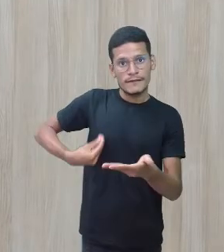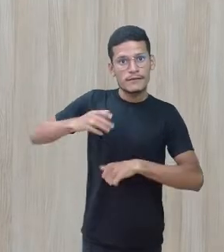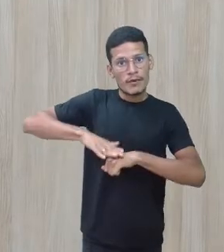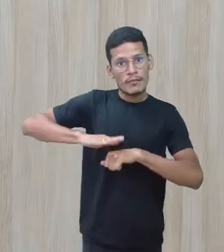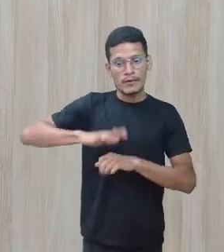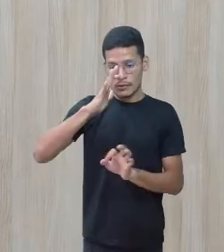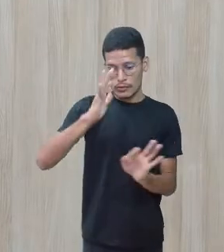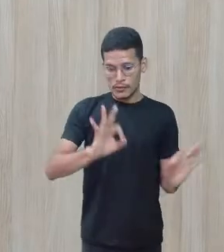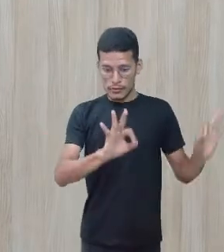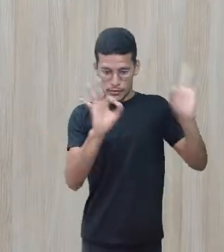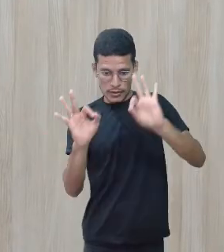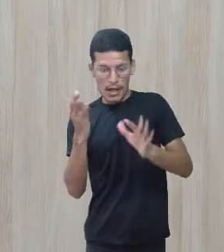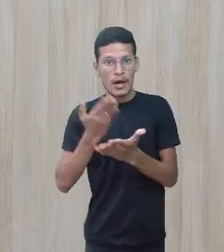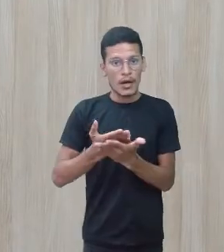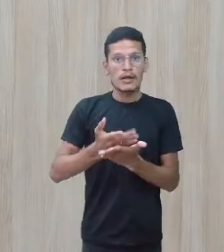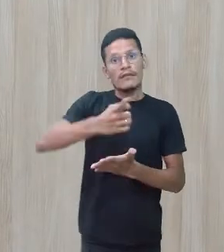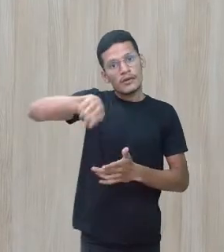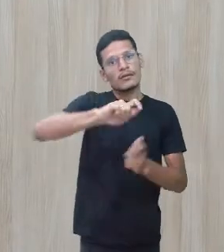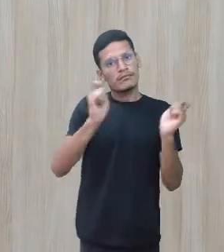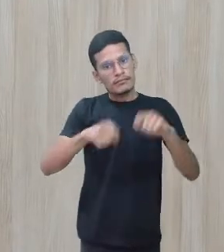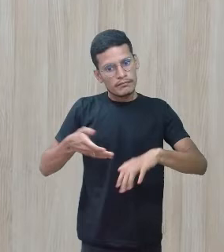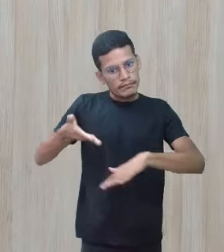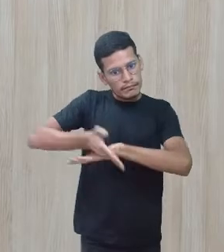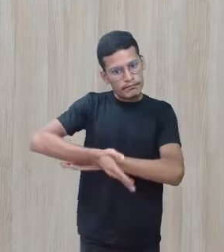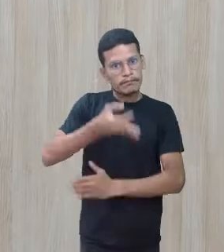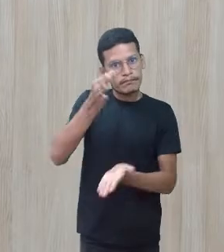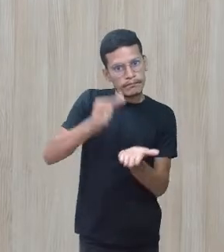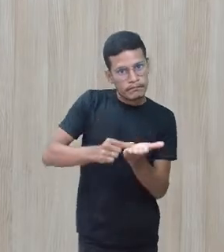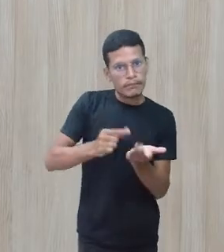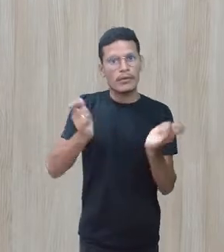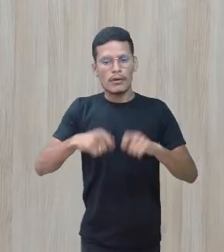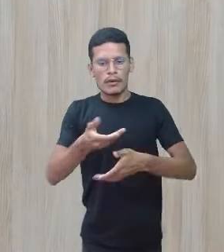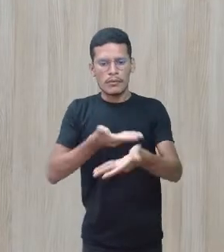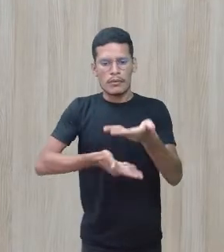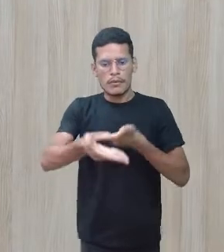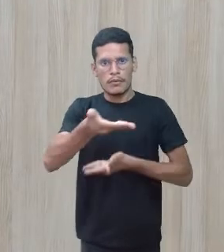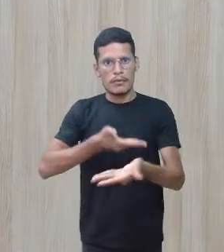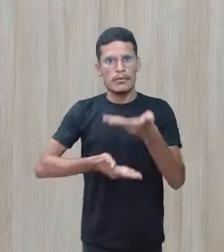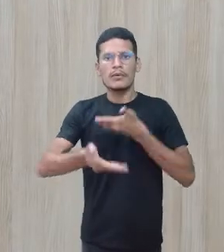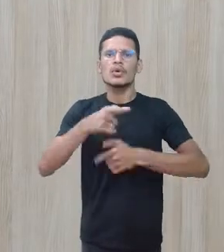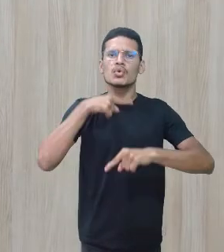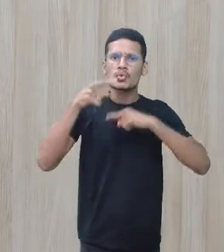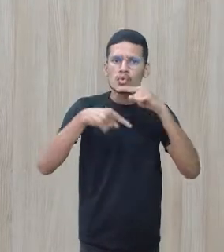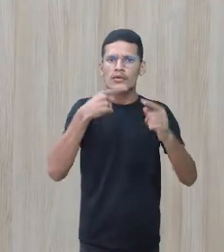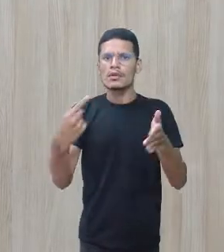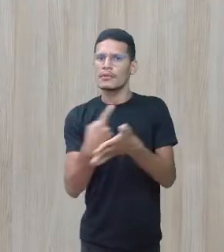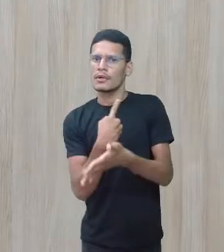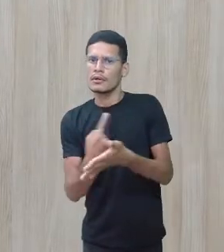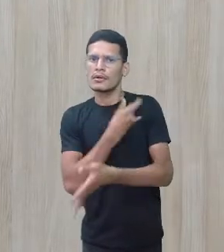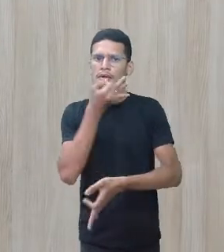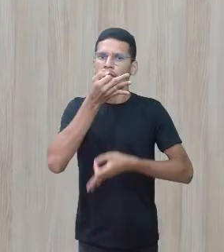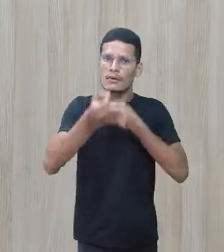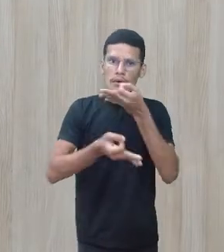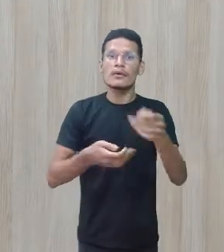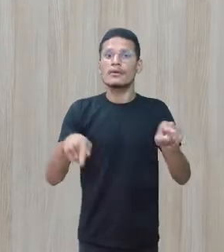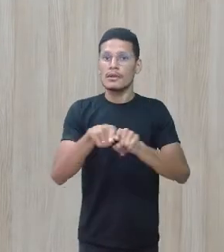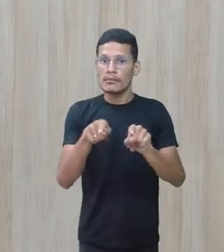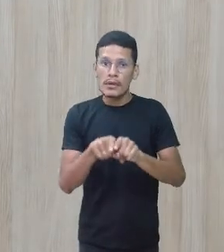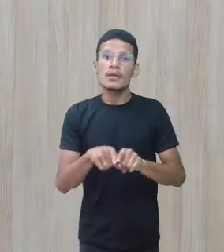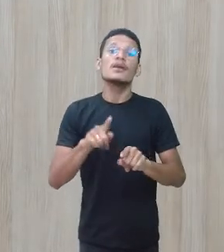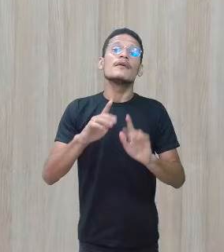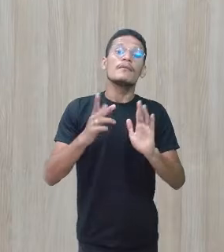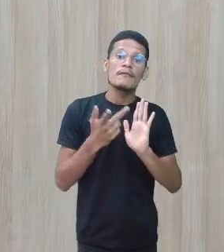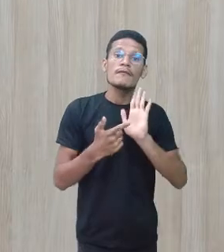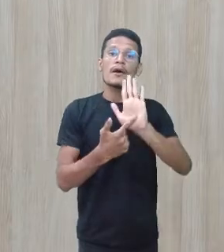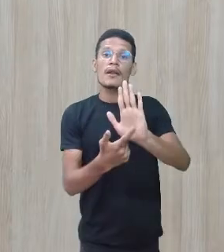nossa aula, você consegue acessar e conversar aqui com a gente, colocando suas dúvidas, colocando seus comentários e dizendo de qual